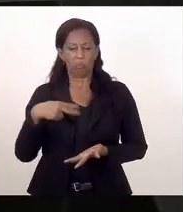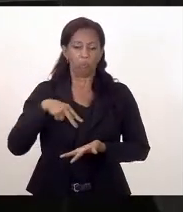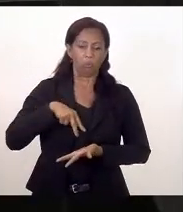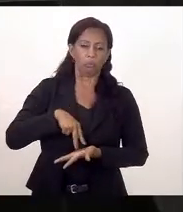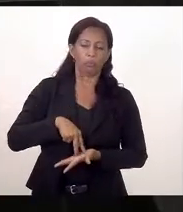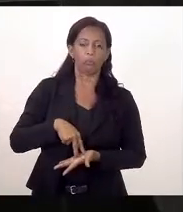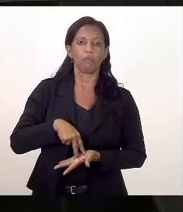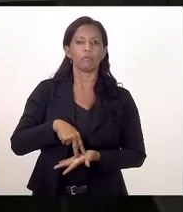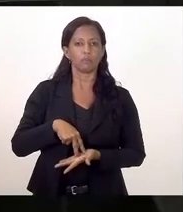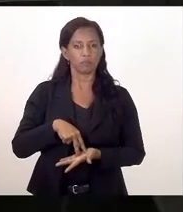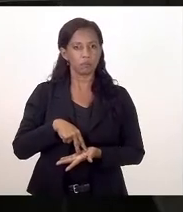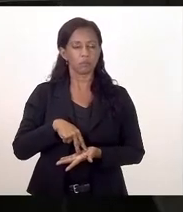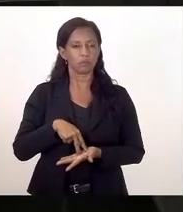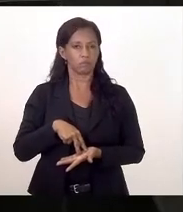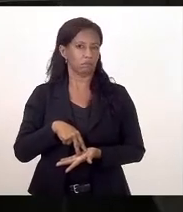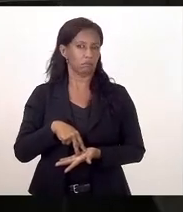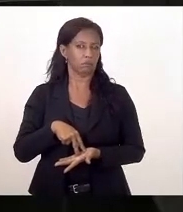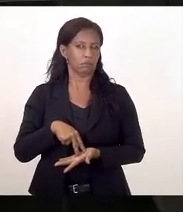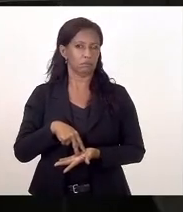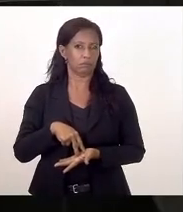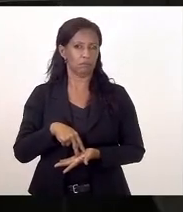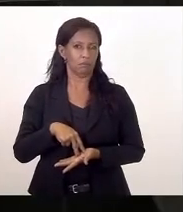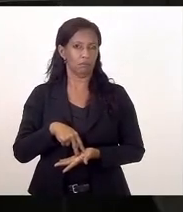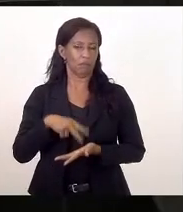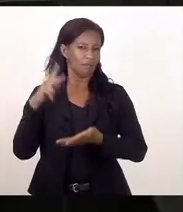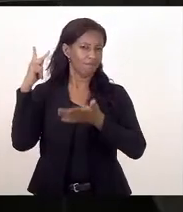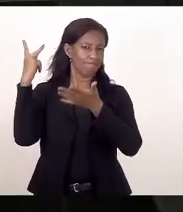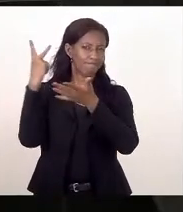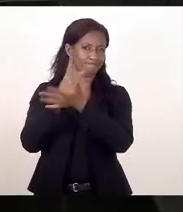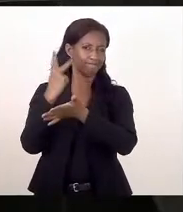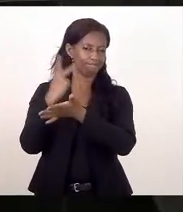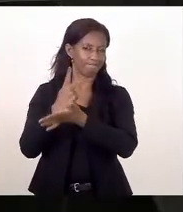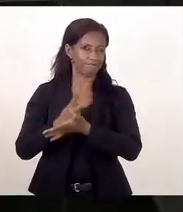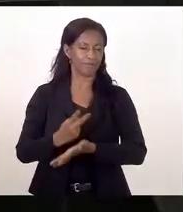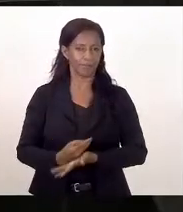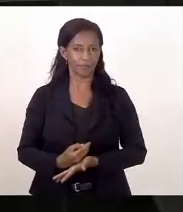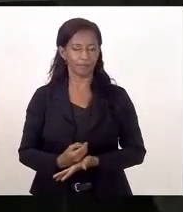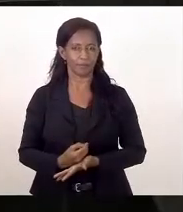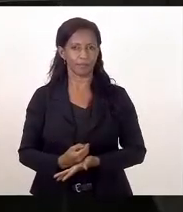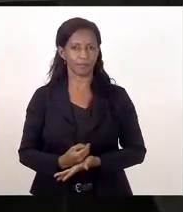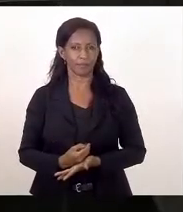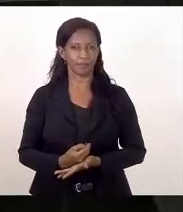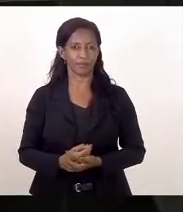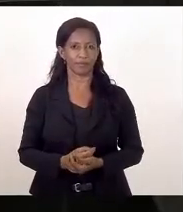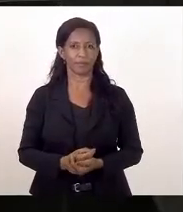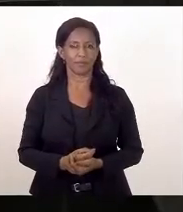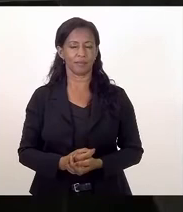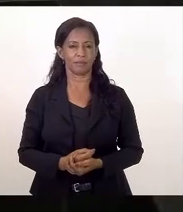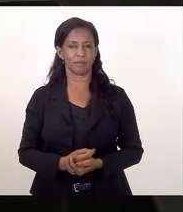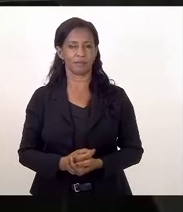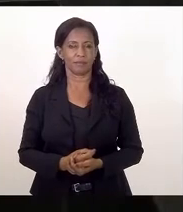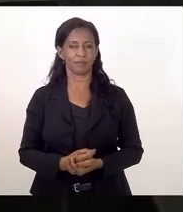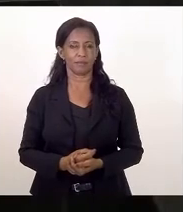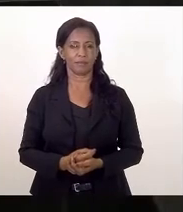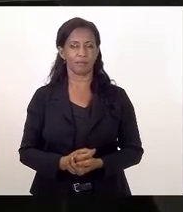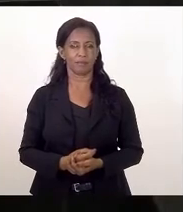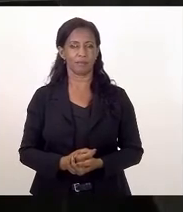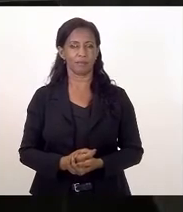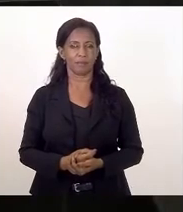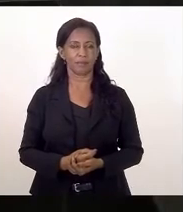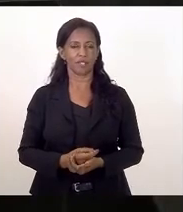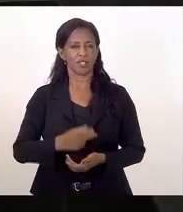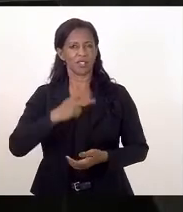absolutamente absurda de negar a